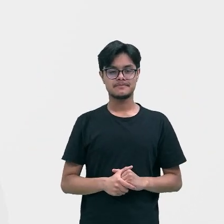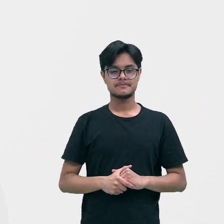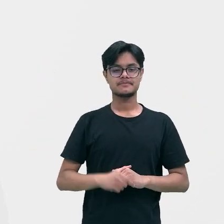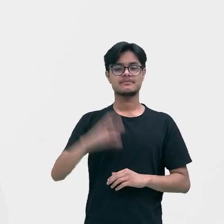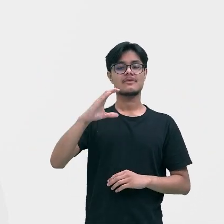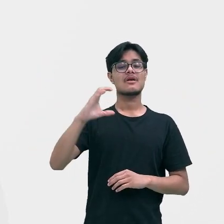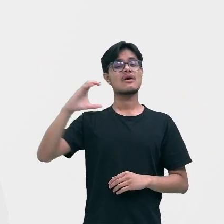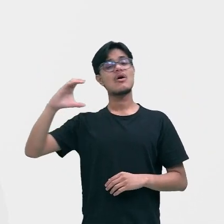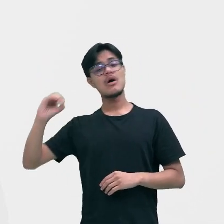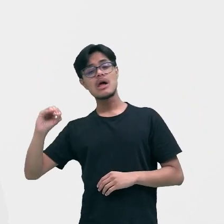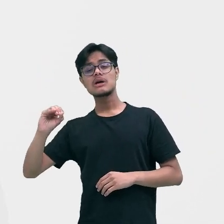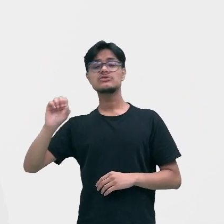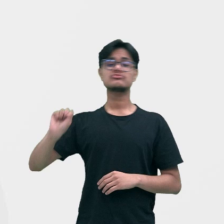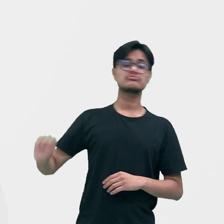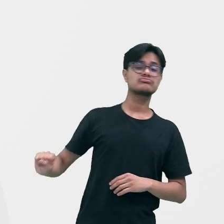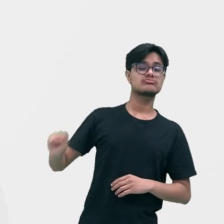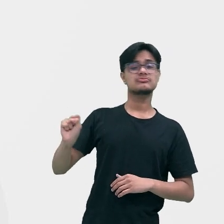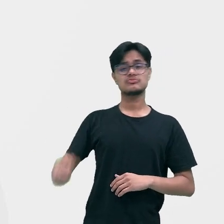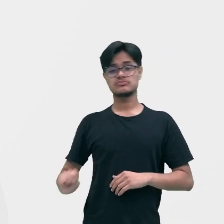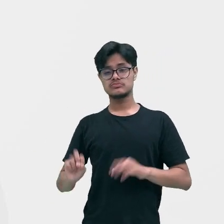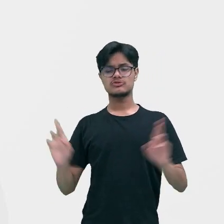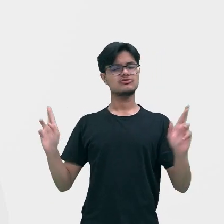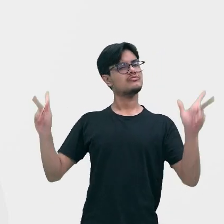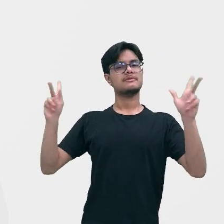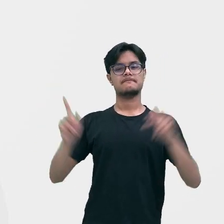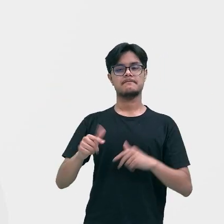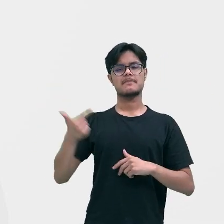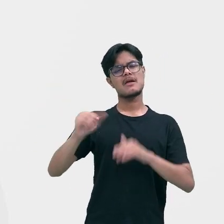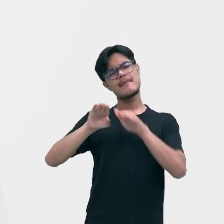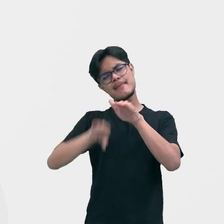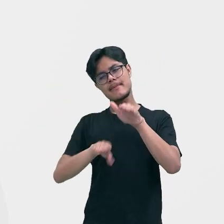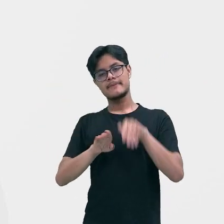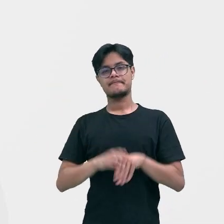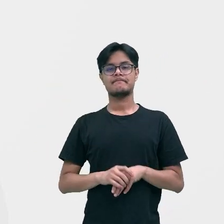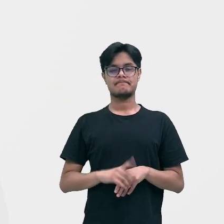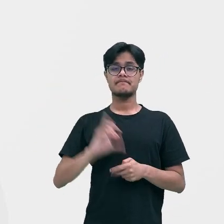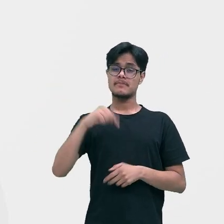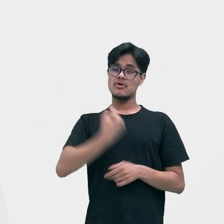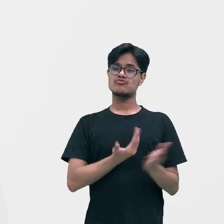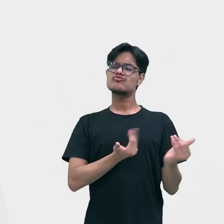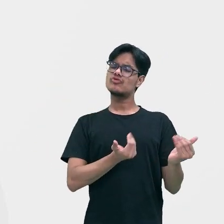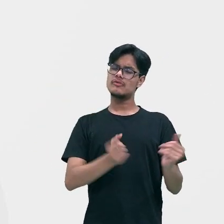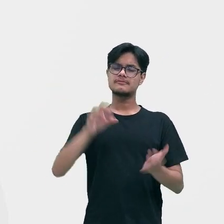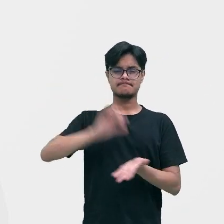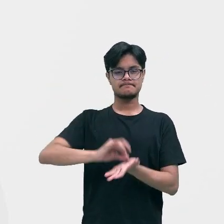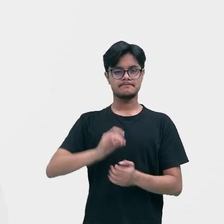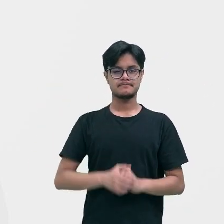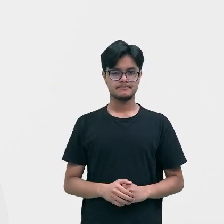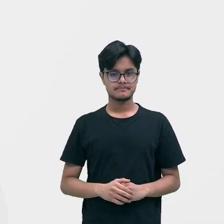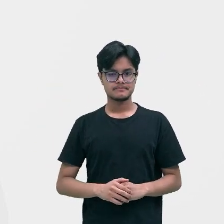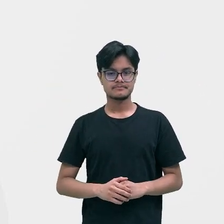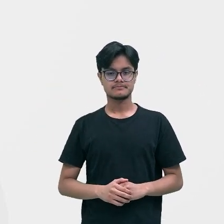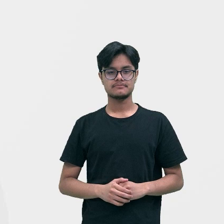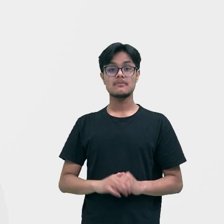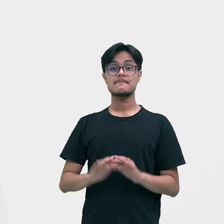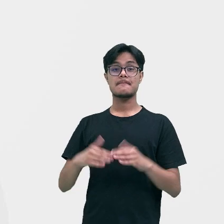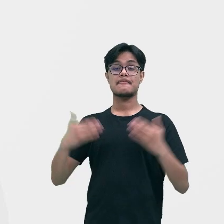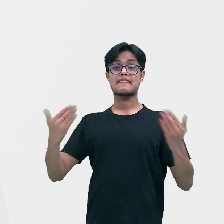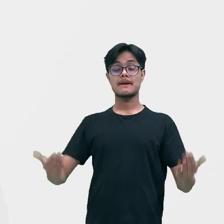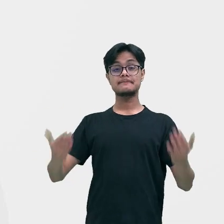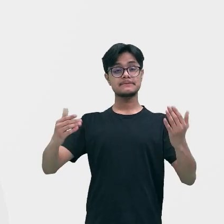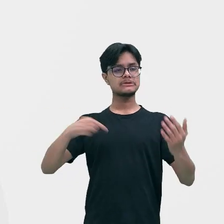e Sul. Nós temos a população mais jovem do Brasil. E aí, já que somos assim